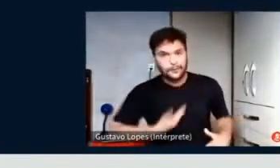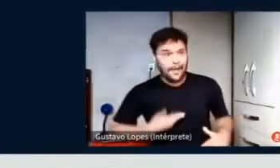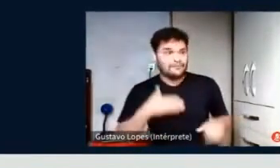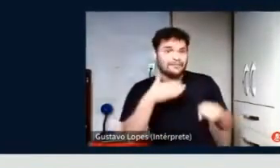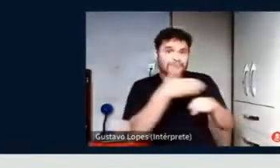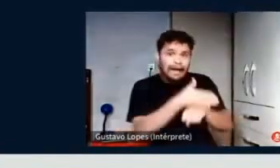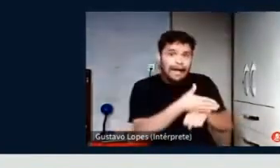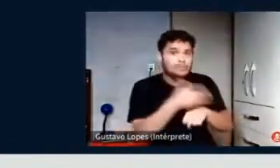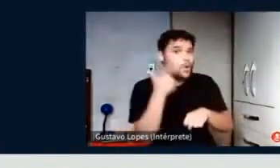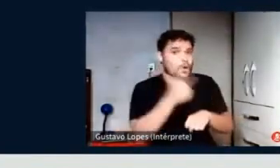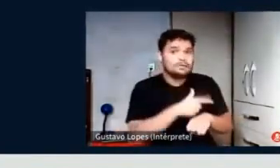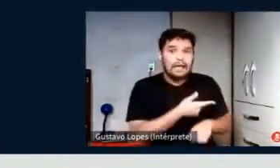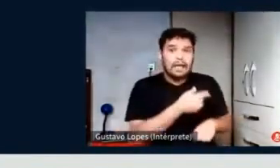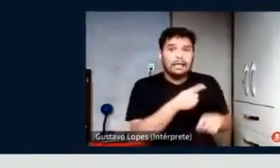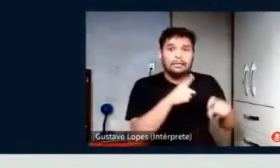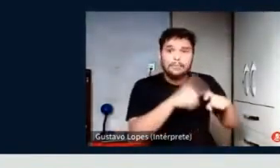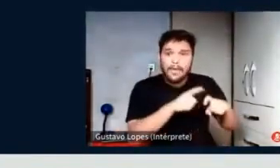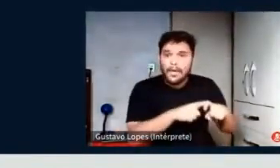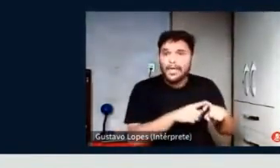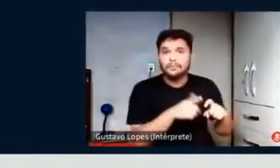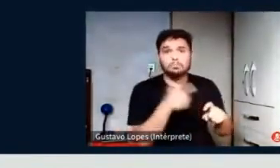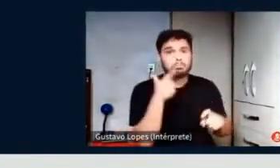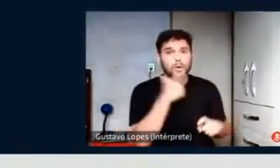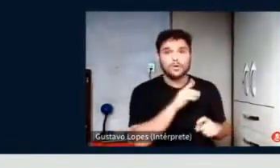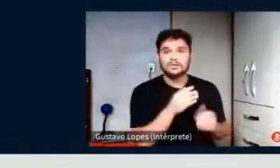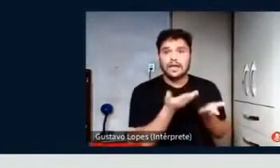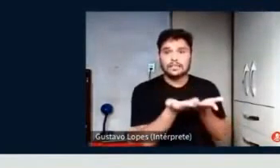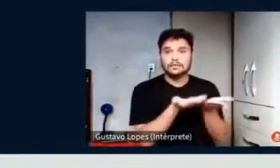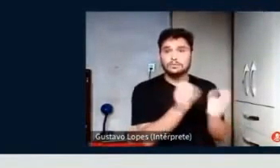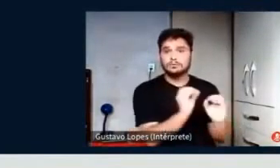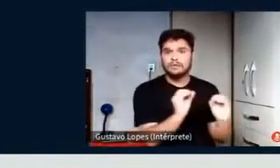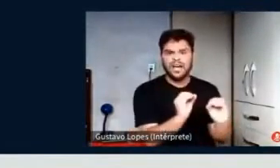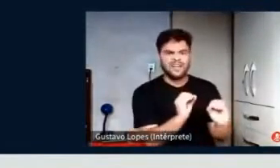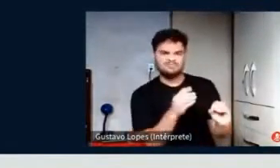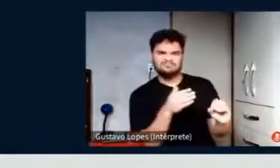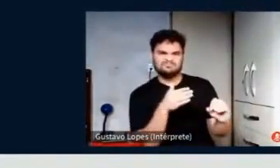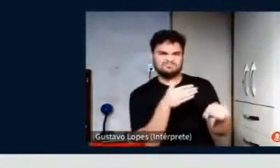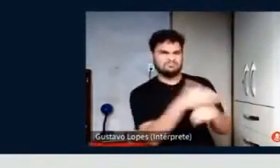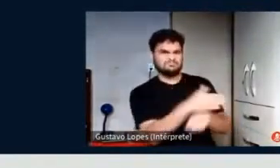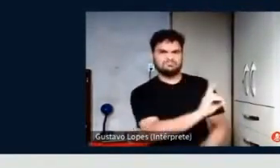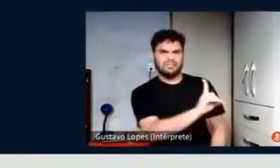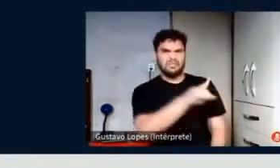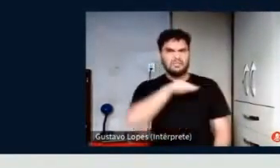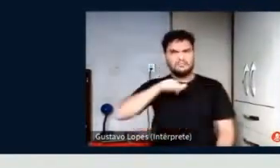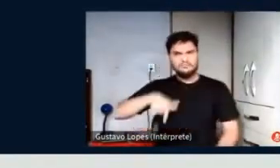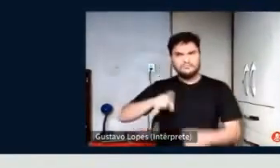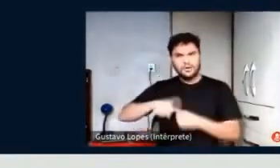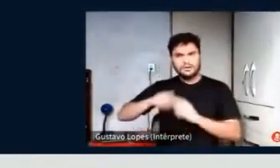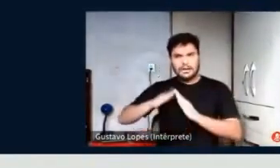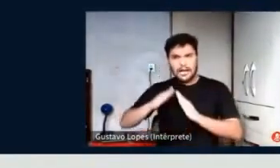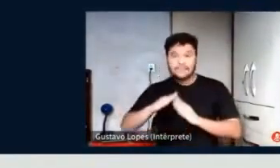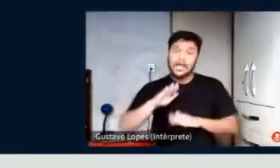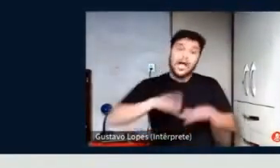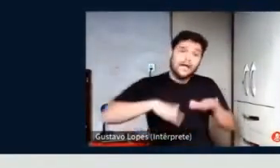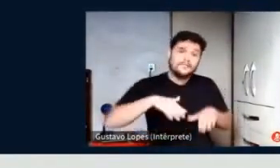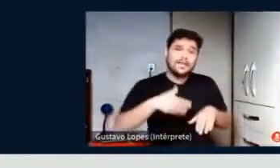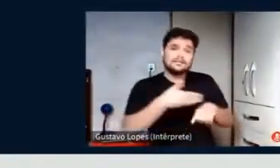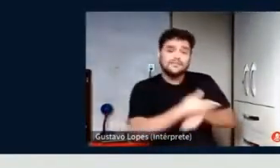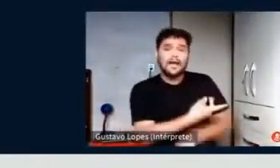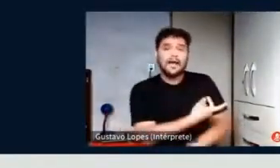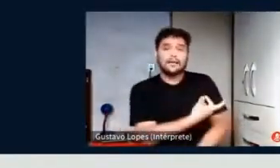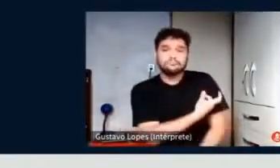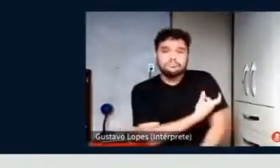e aí não querer continuar tentando. Alguns vão colher amostras, outros tantos vão